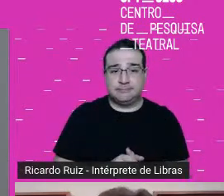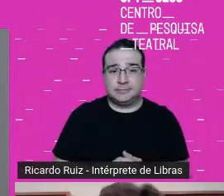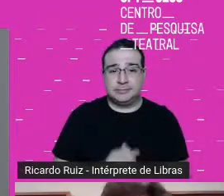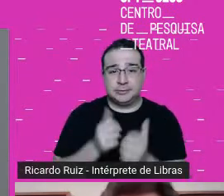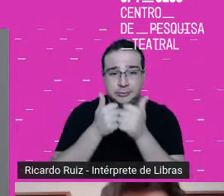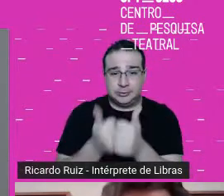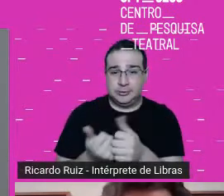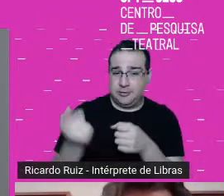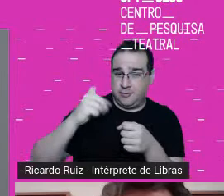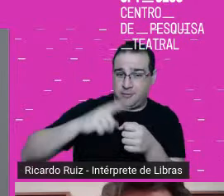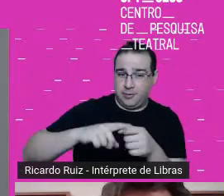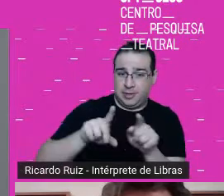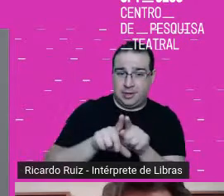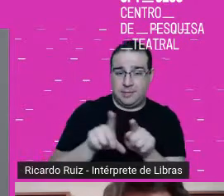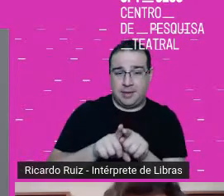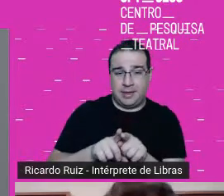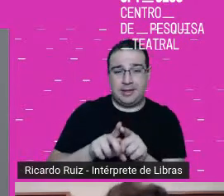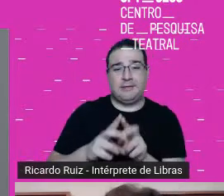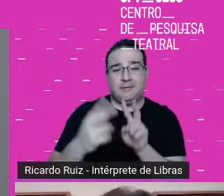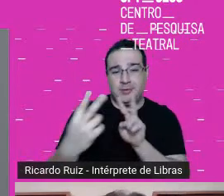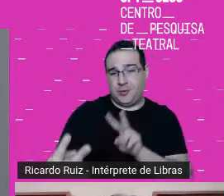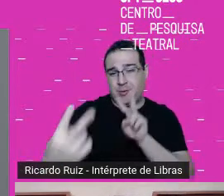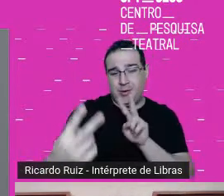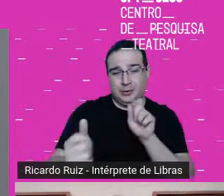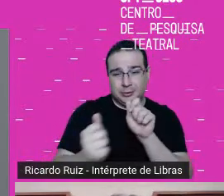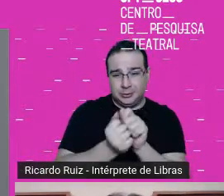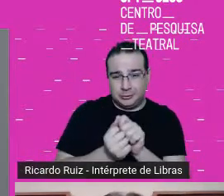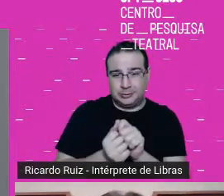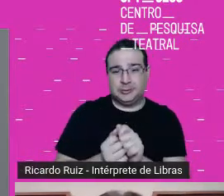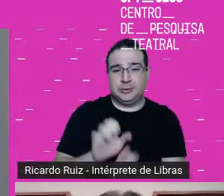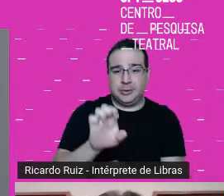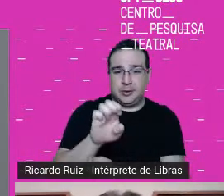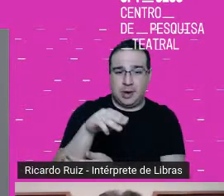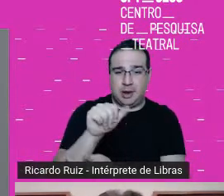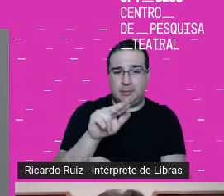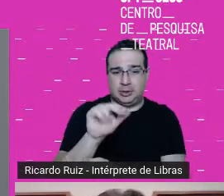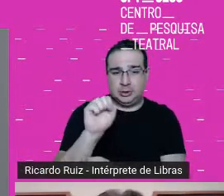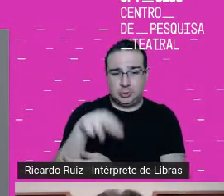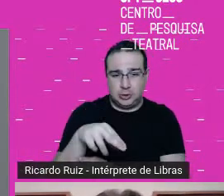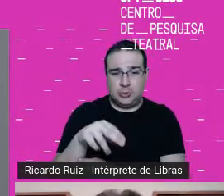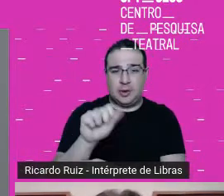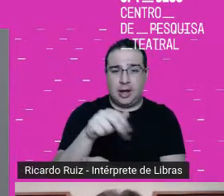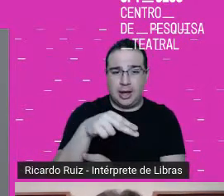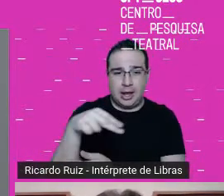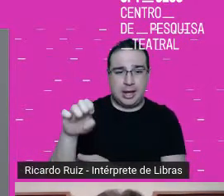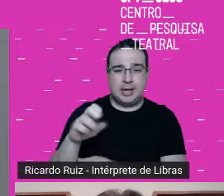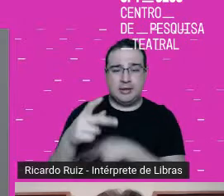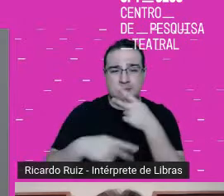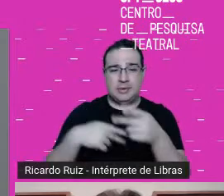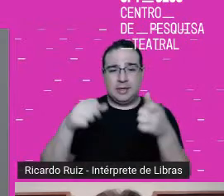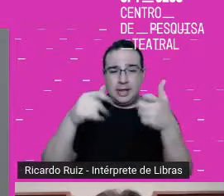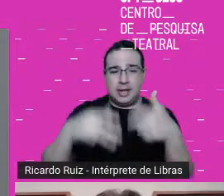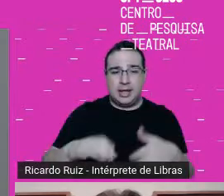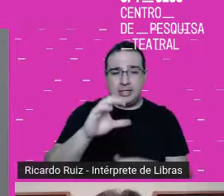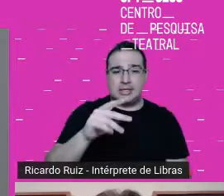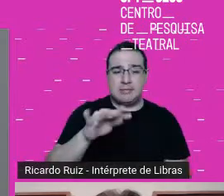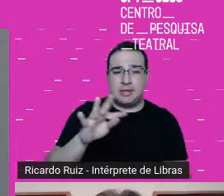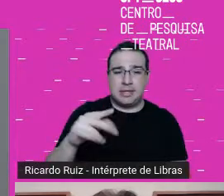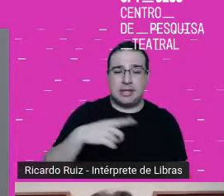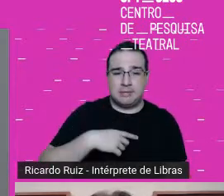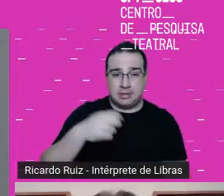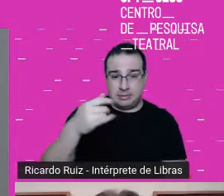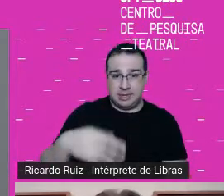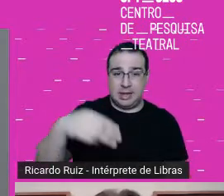estar de volta, ainda que virtualmente, com o Emerson e com a Anne, para falar sobre o CPT e sobre a